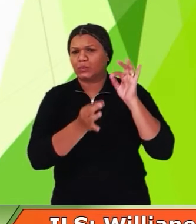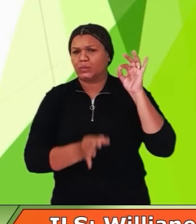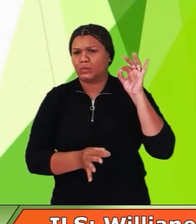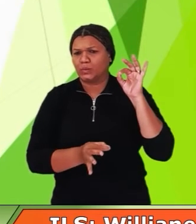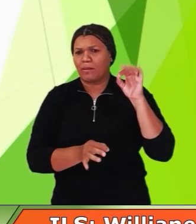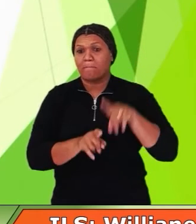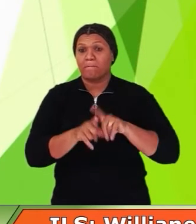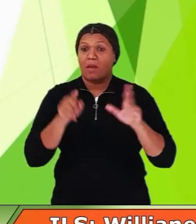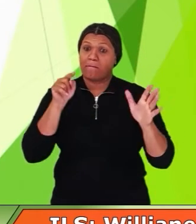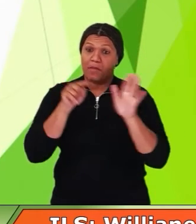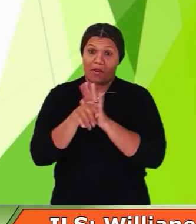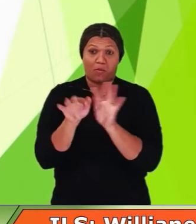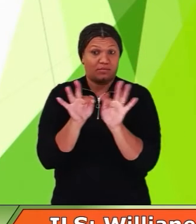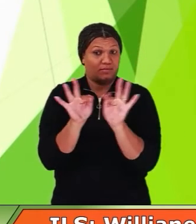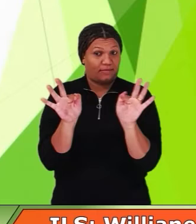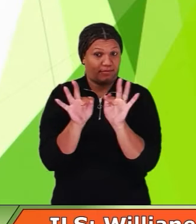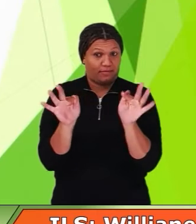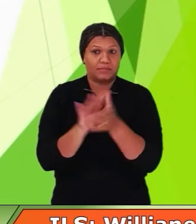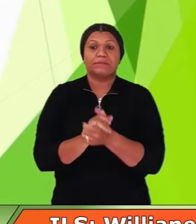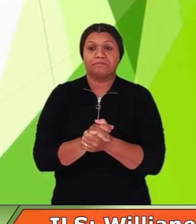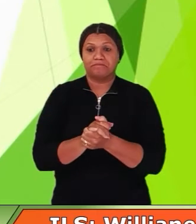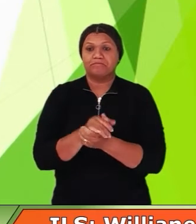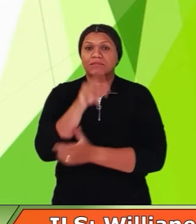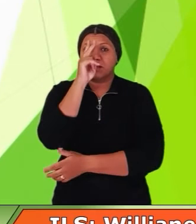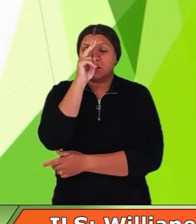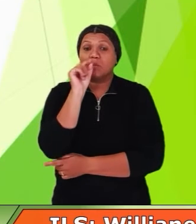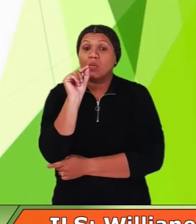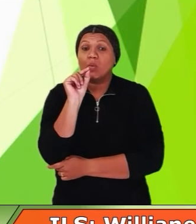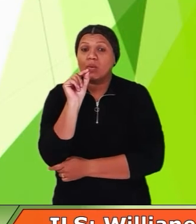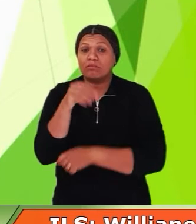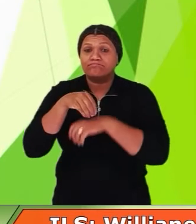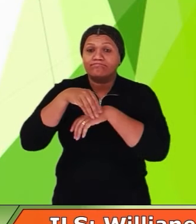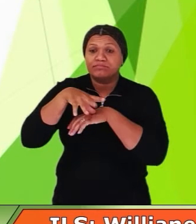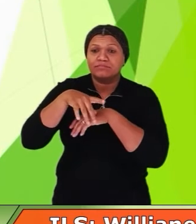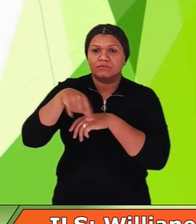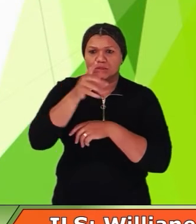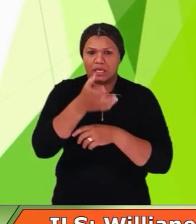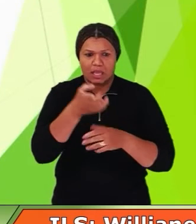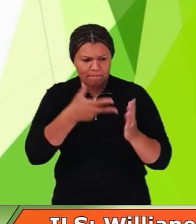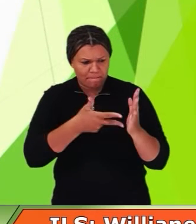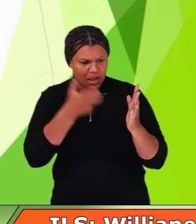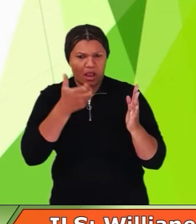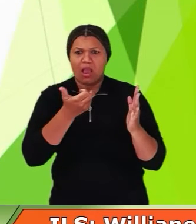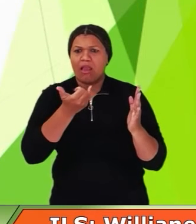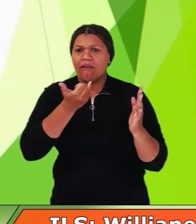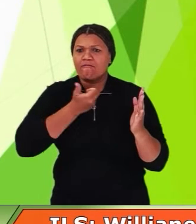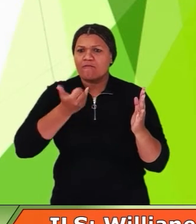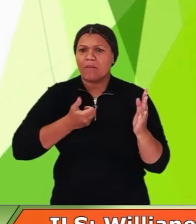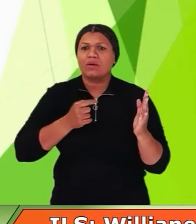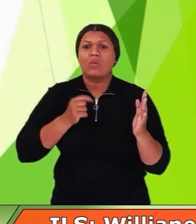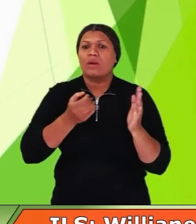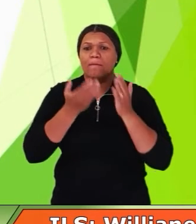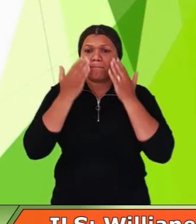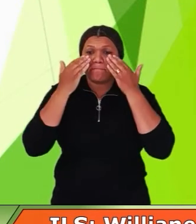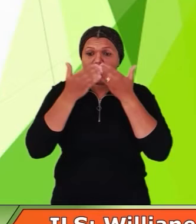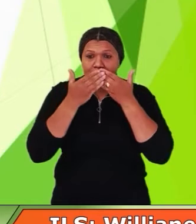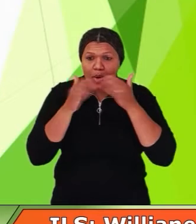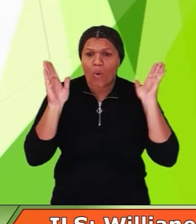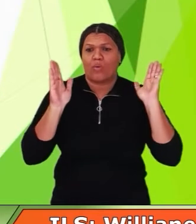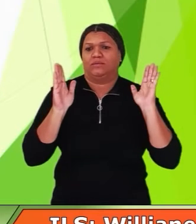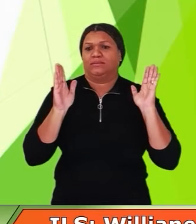simples lembre-se que quer fazer com que você localize uma informação explícita